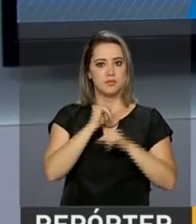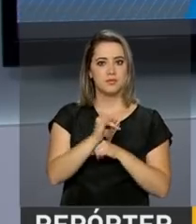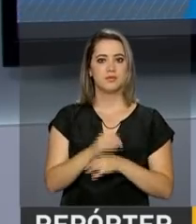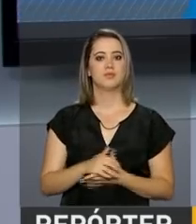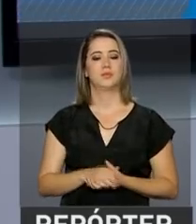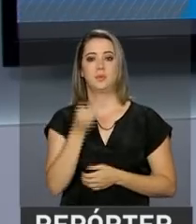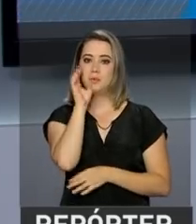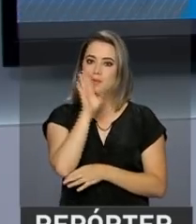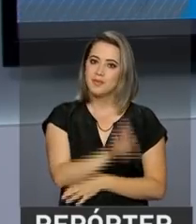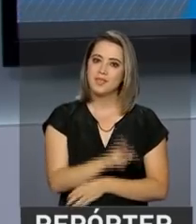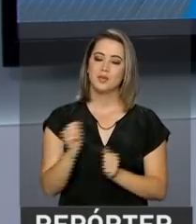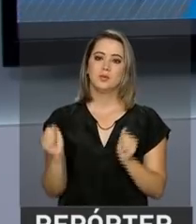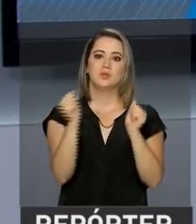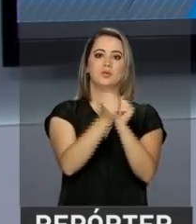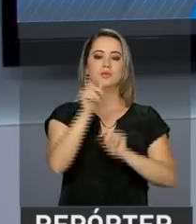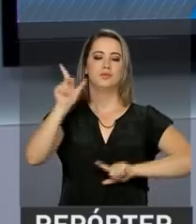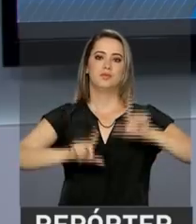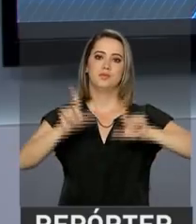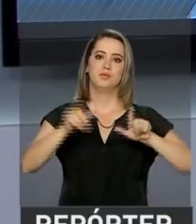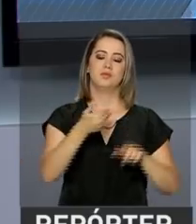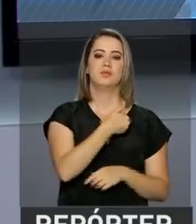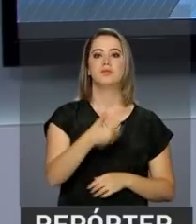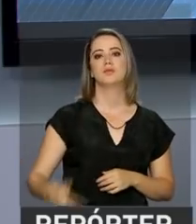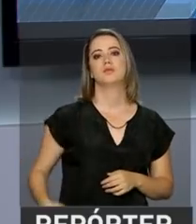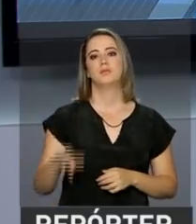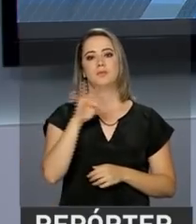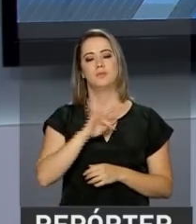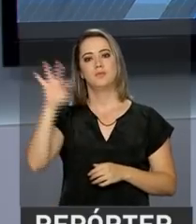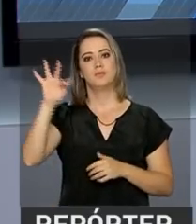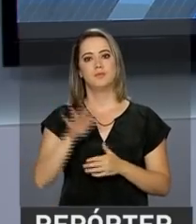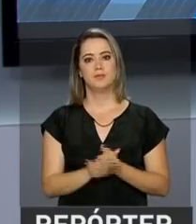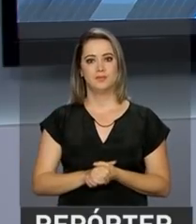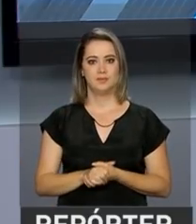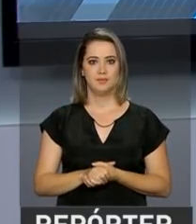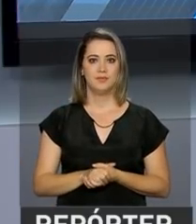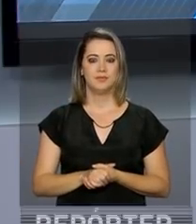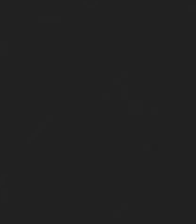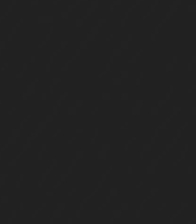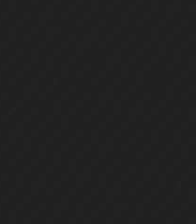internet. Uma boa tarde para você e continue com a gente aqui na NBR, a TV do Governo